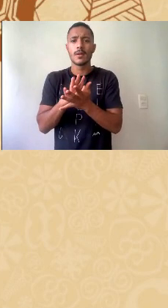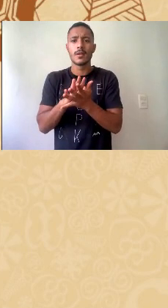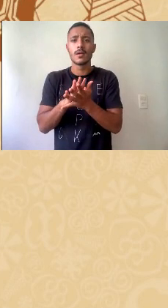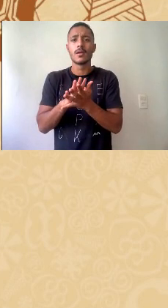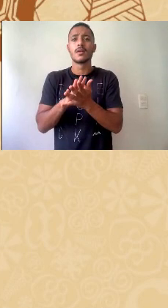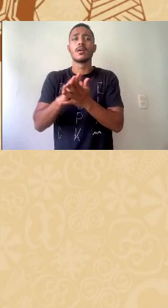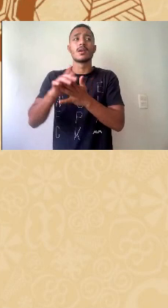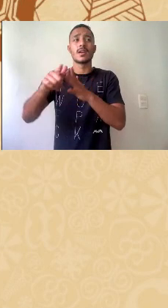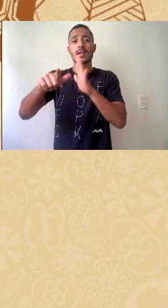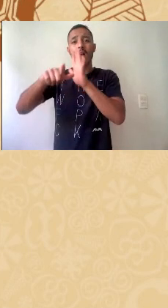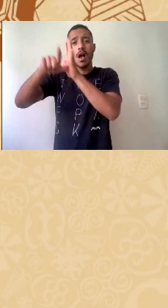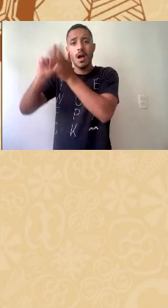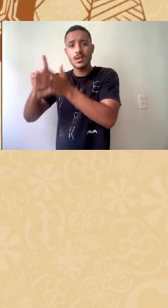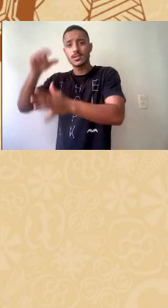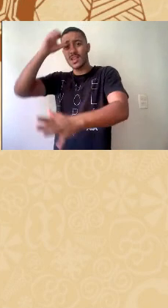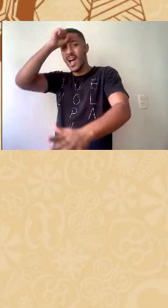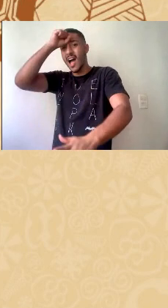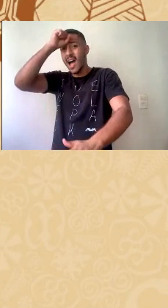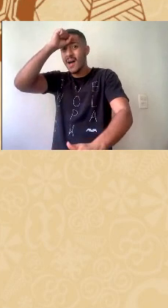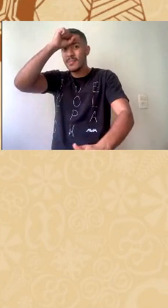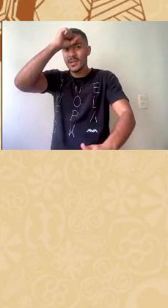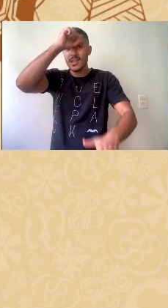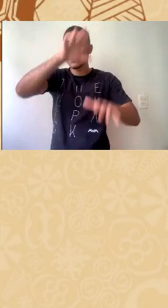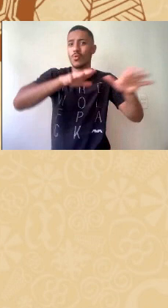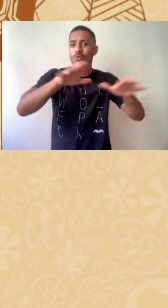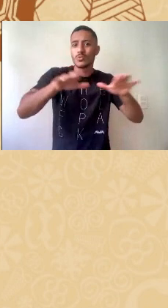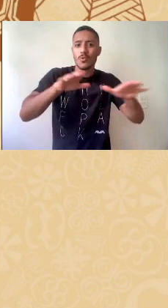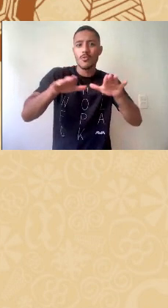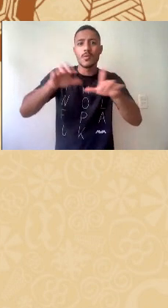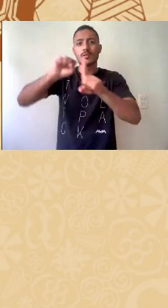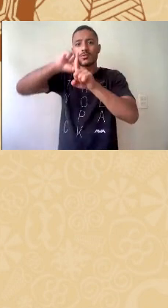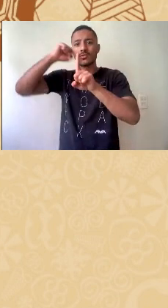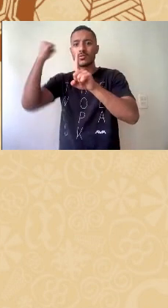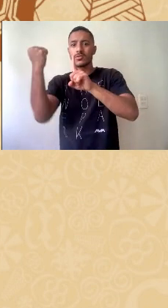aprender com os movimentos sociais, sem